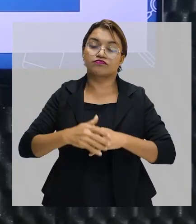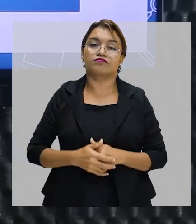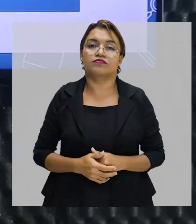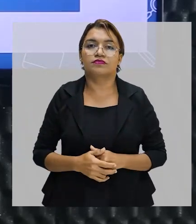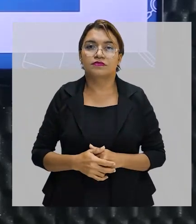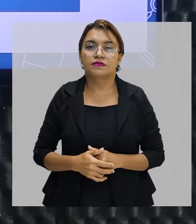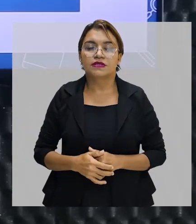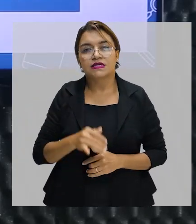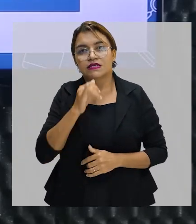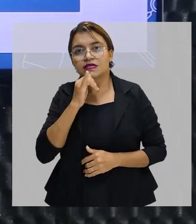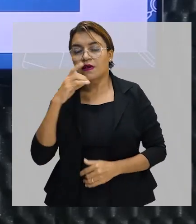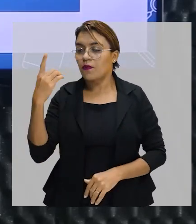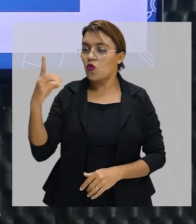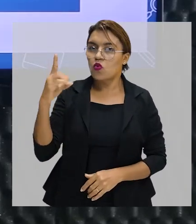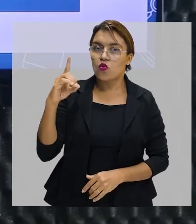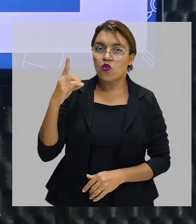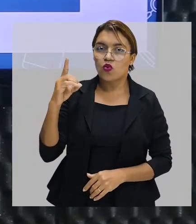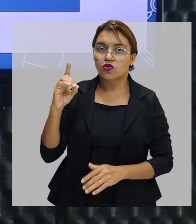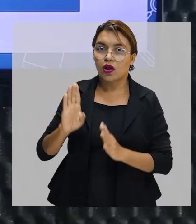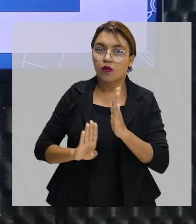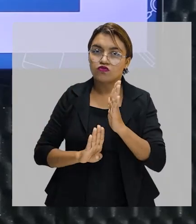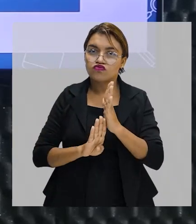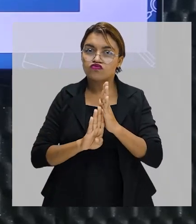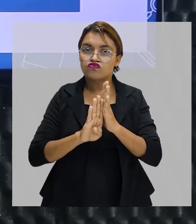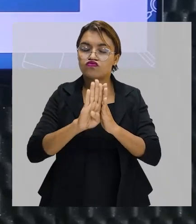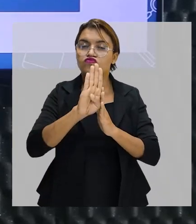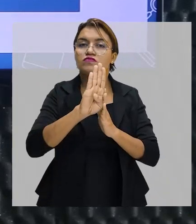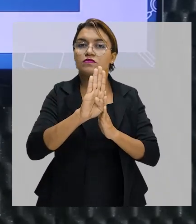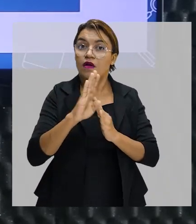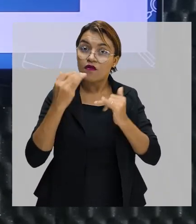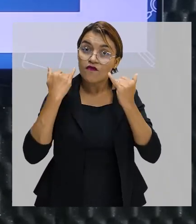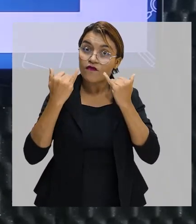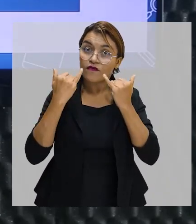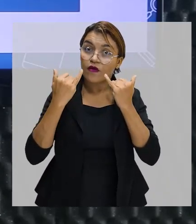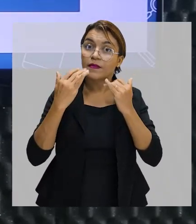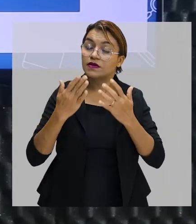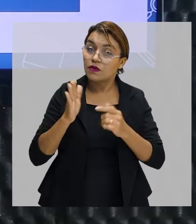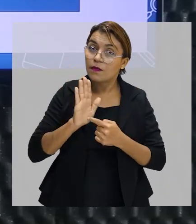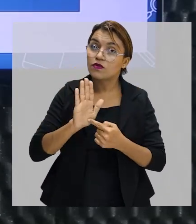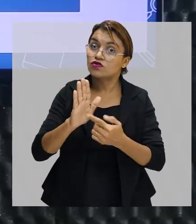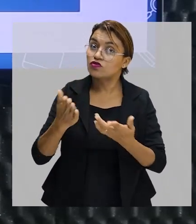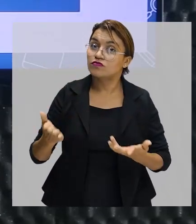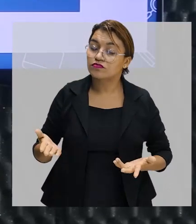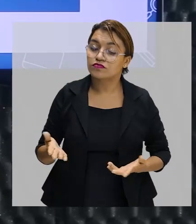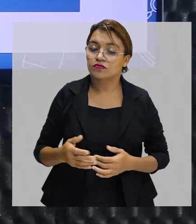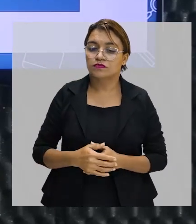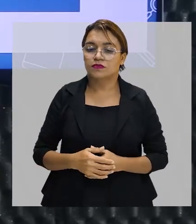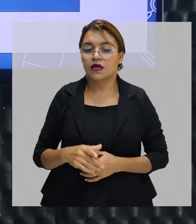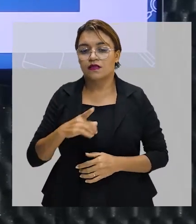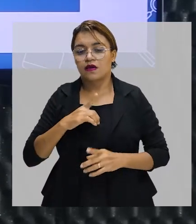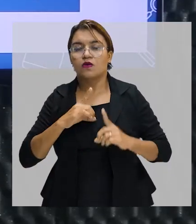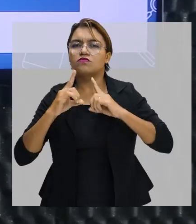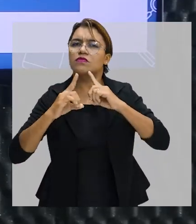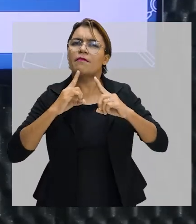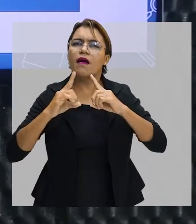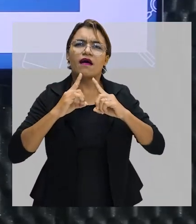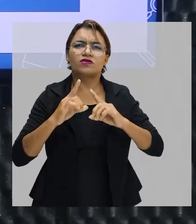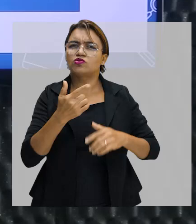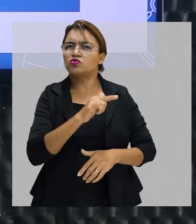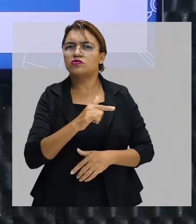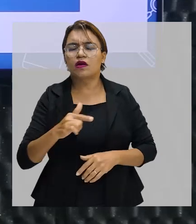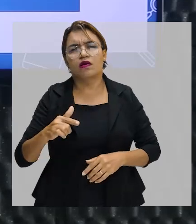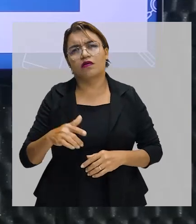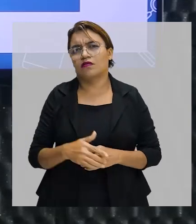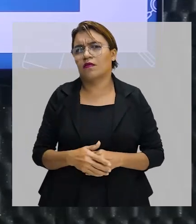O dólar subiu, tal, e traz a informação econômica. Expôs. Não existe um debate sobre isso. Não